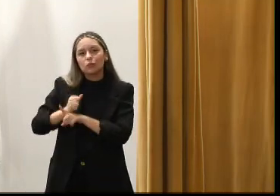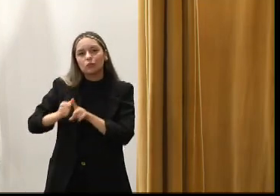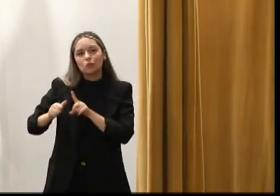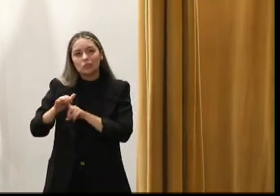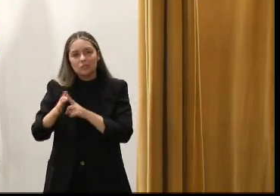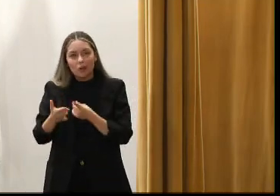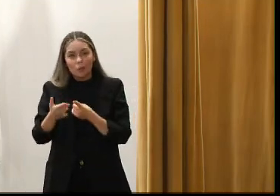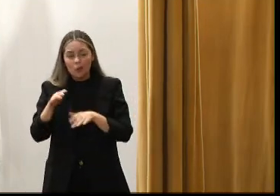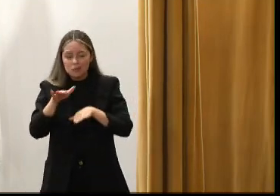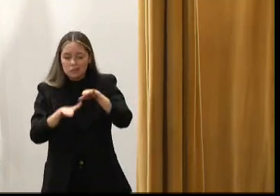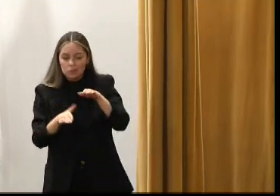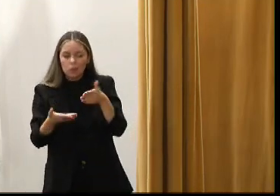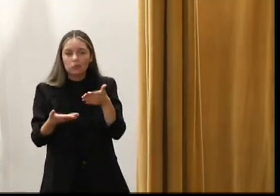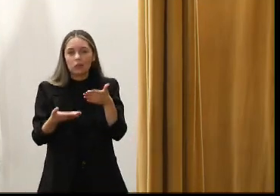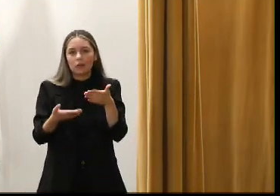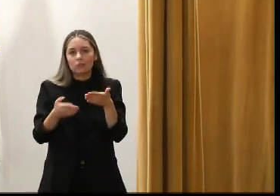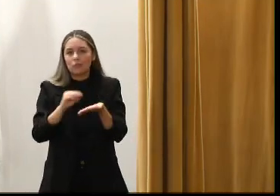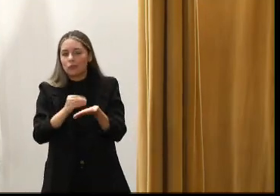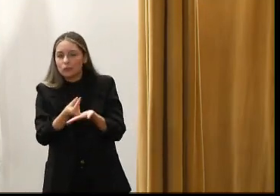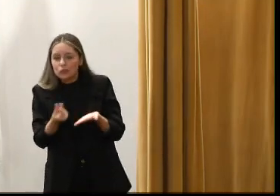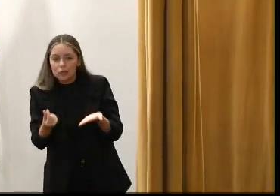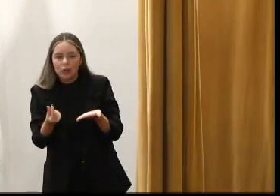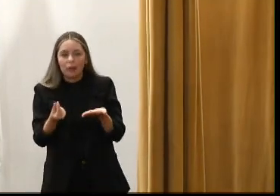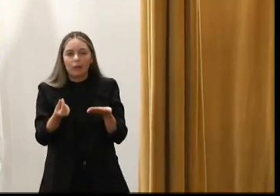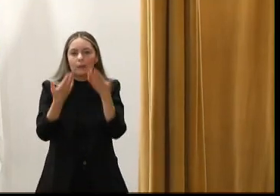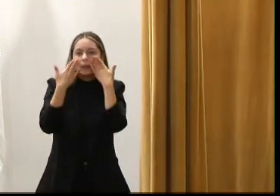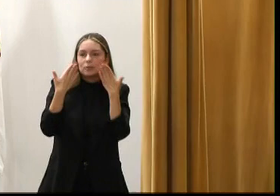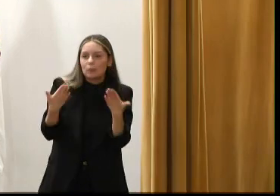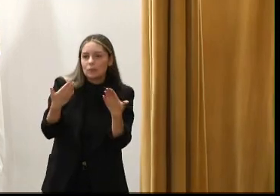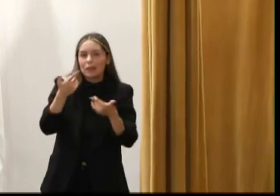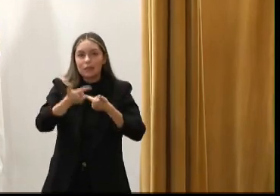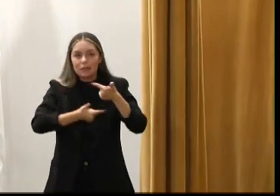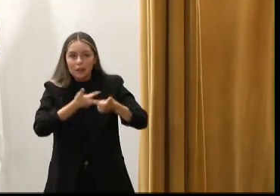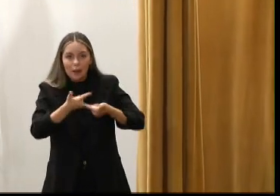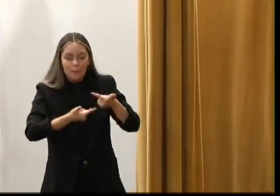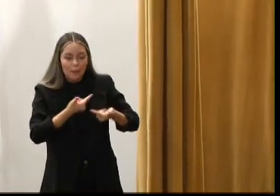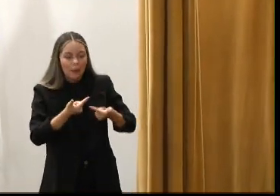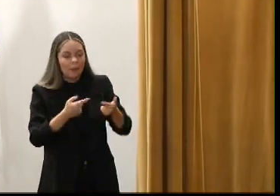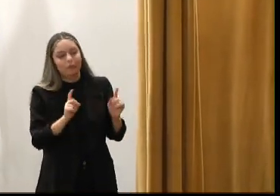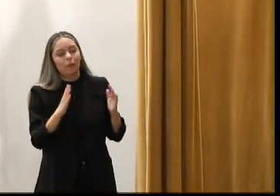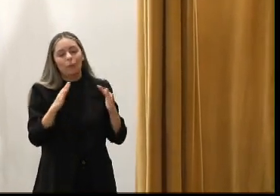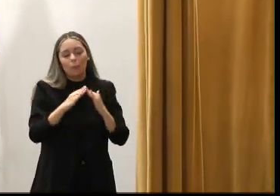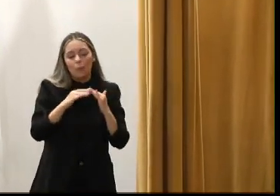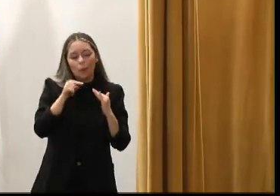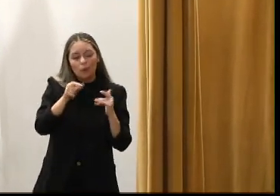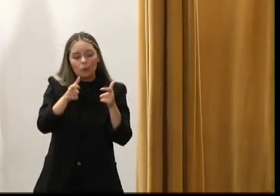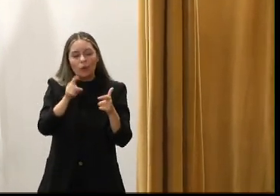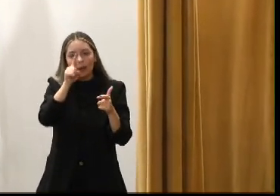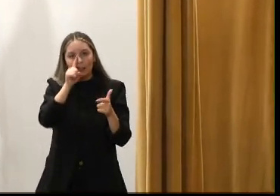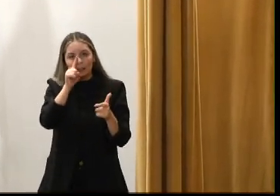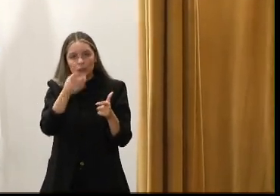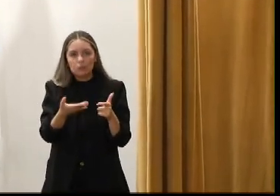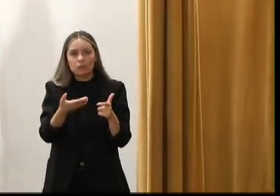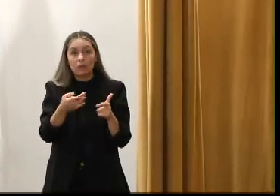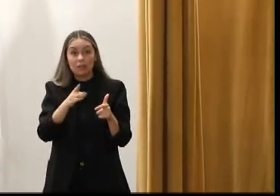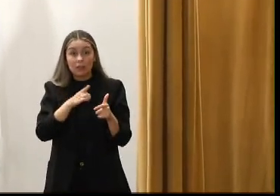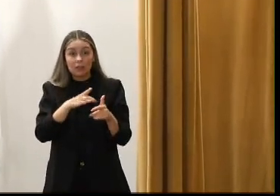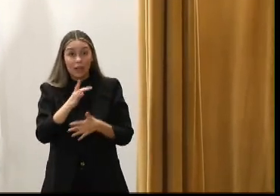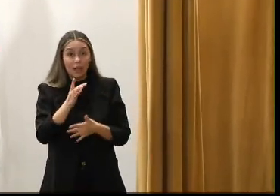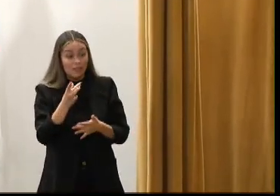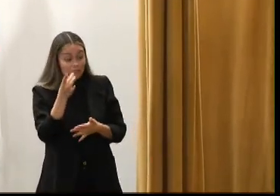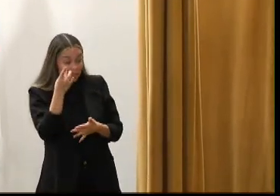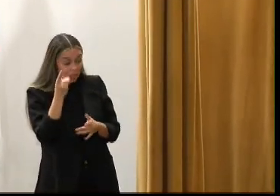sociais, desigualdades, etc., exposição, ocupação dessas áreas de risco. Vejam que vulnerabilidade física